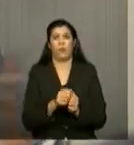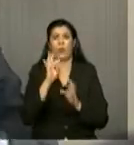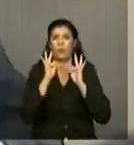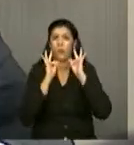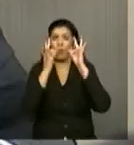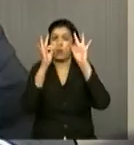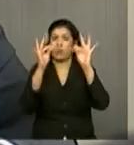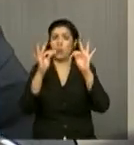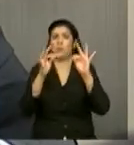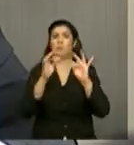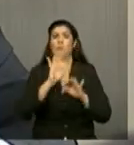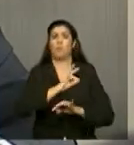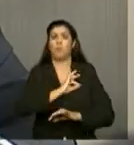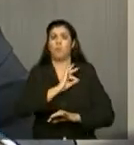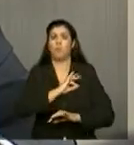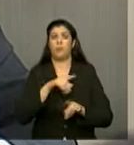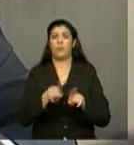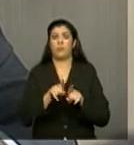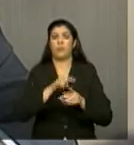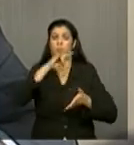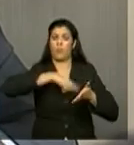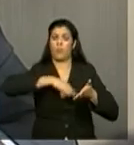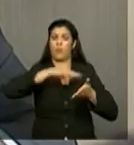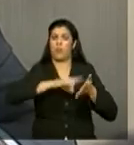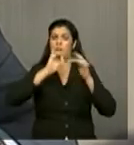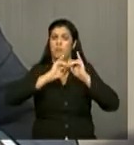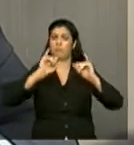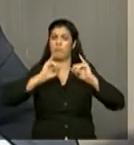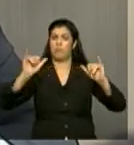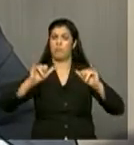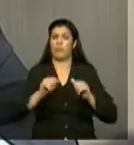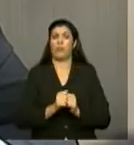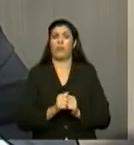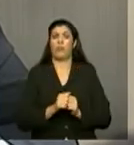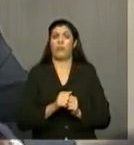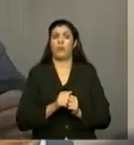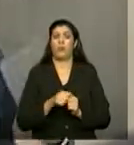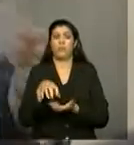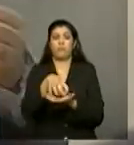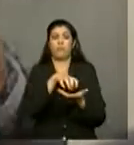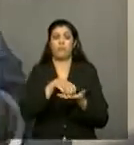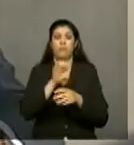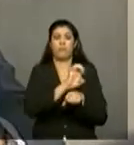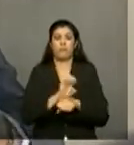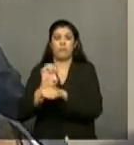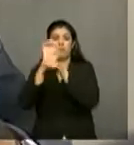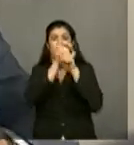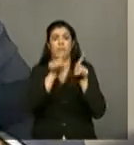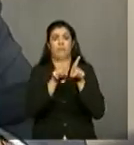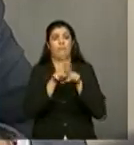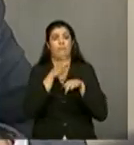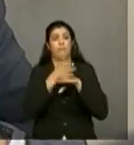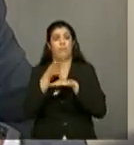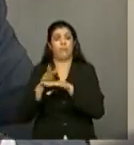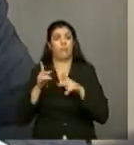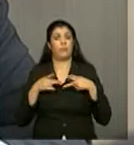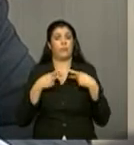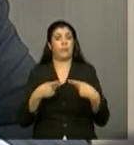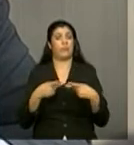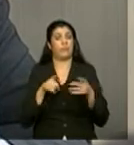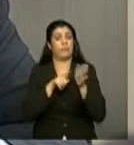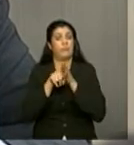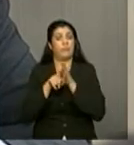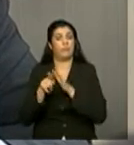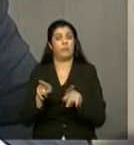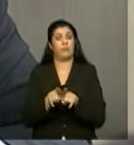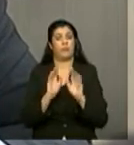documentos liberados é eventualmente pelo departamento de estado que fazem parte do processo de investigação